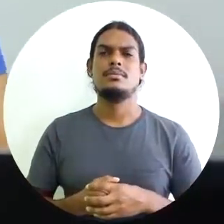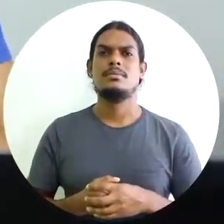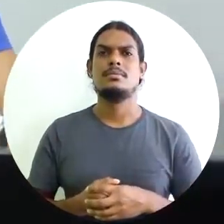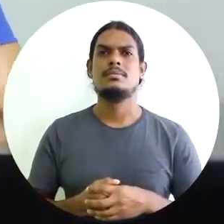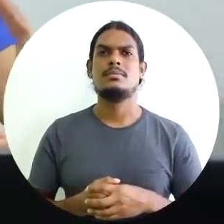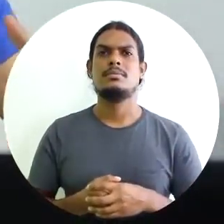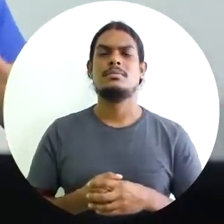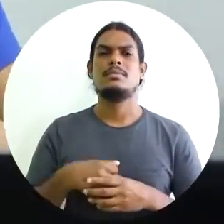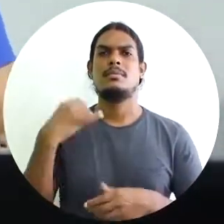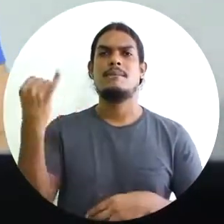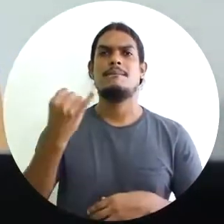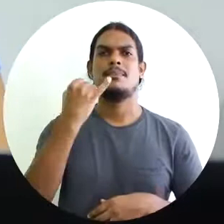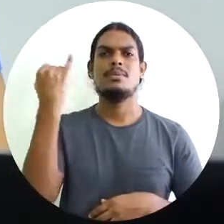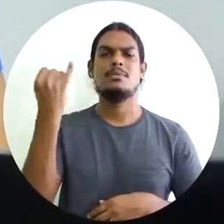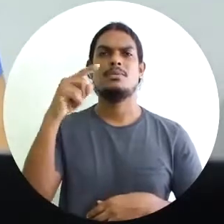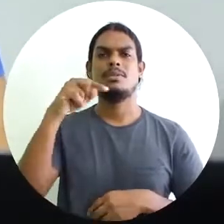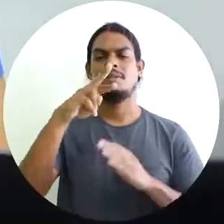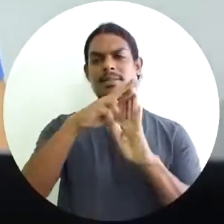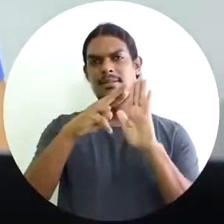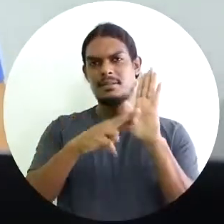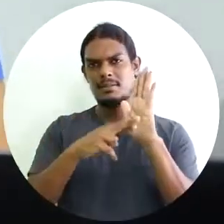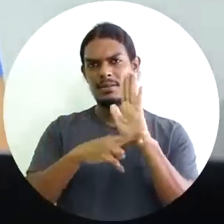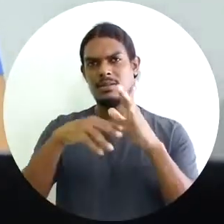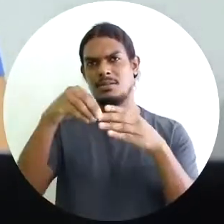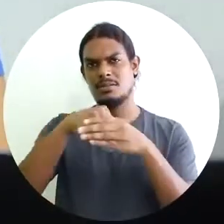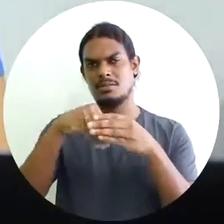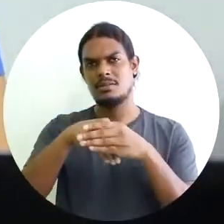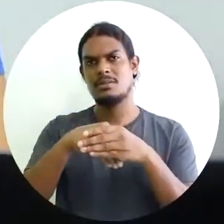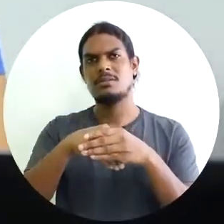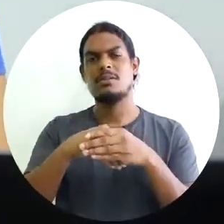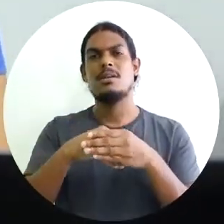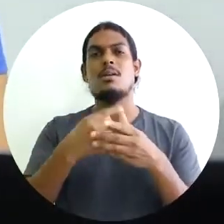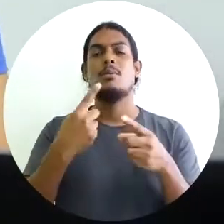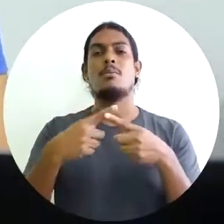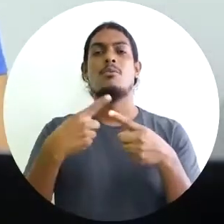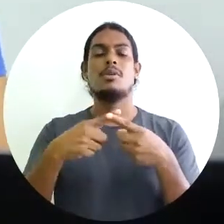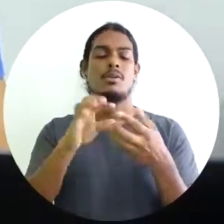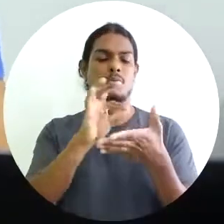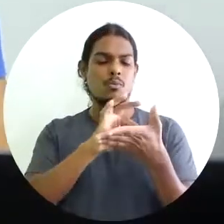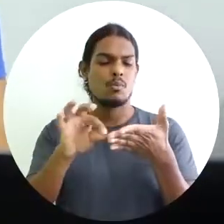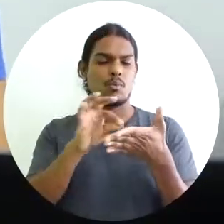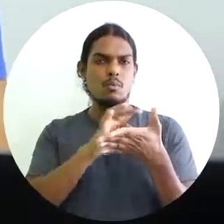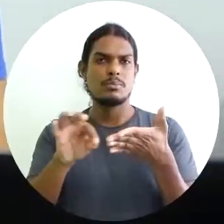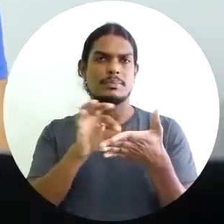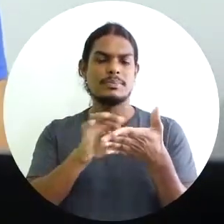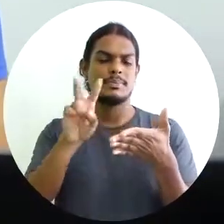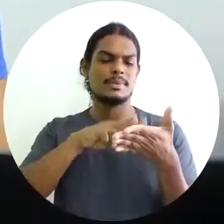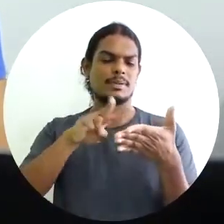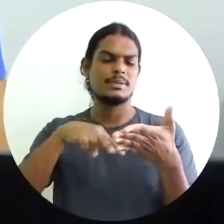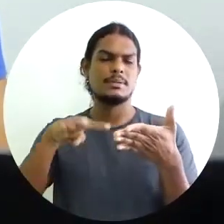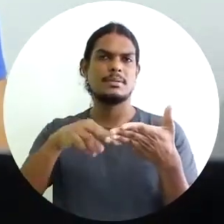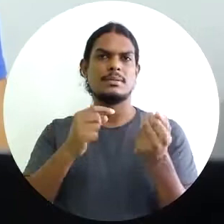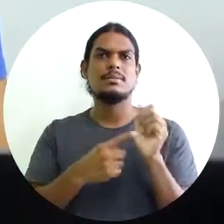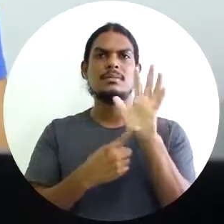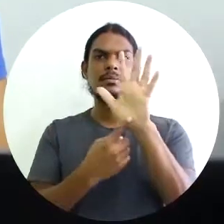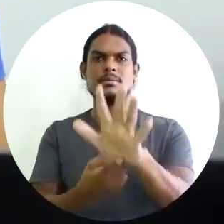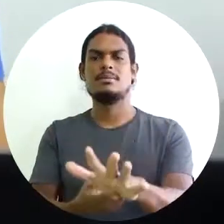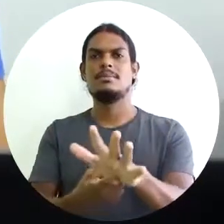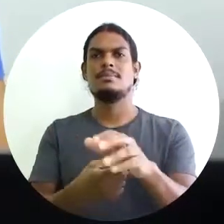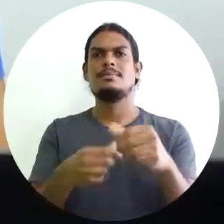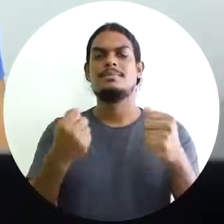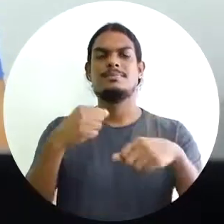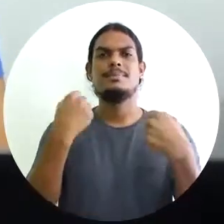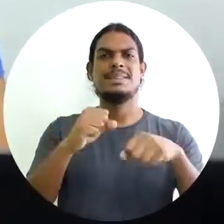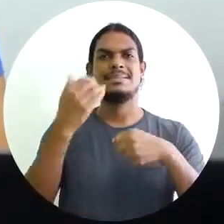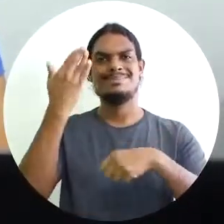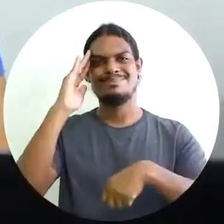institucionalidade estejam dentro desse discurso para que quem escreve e quem lê se consiga compreender a relação que existe